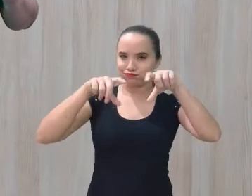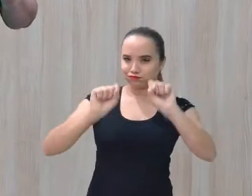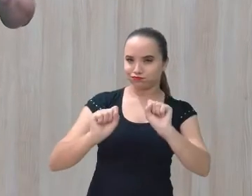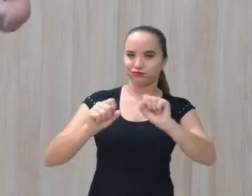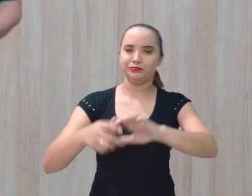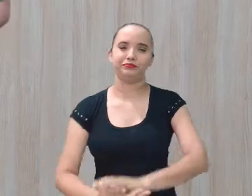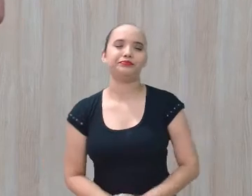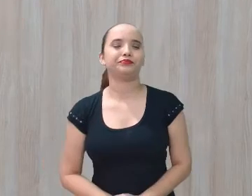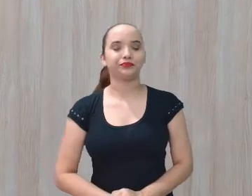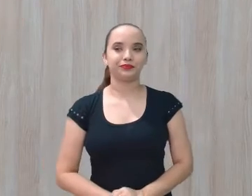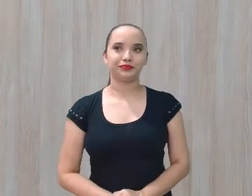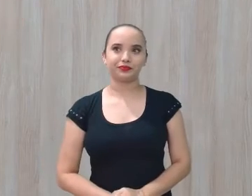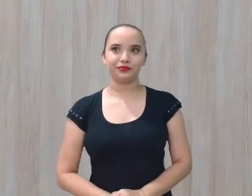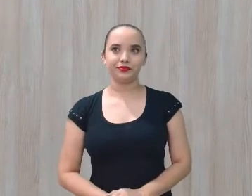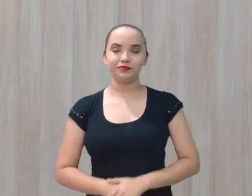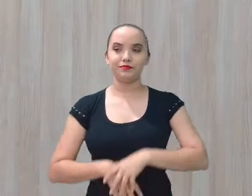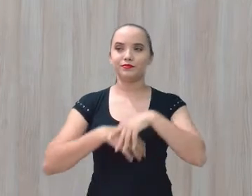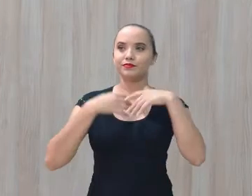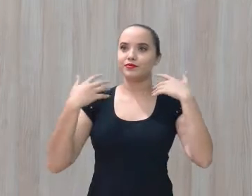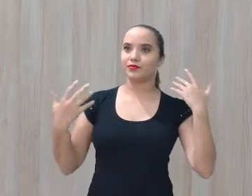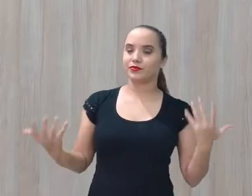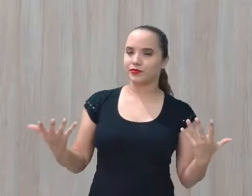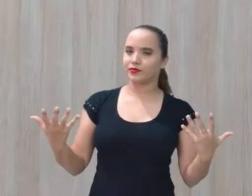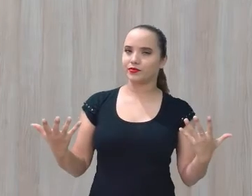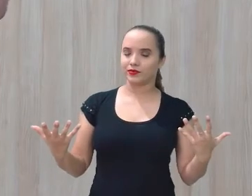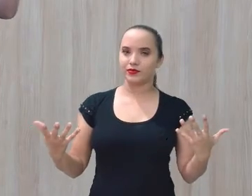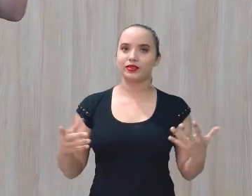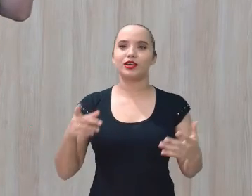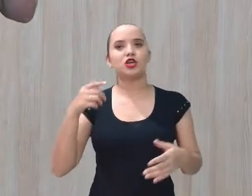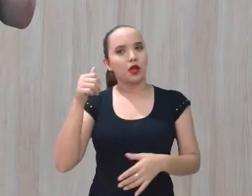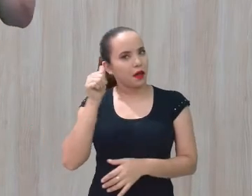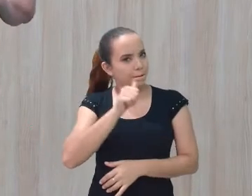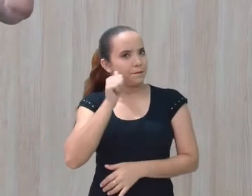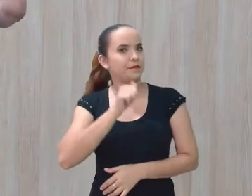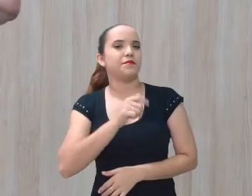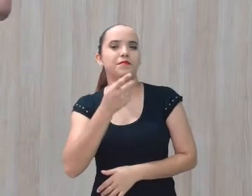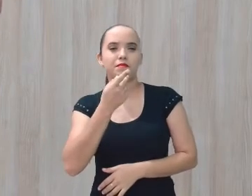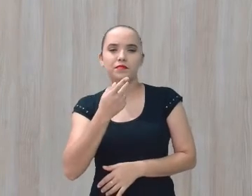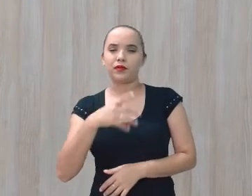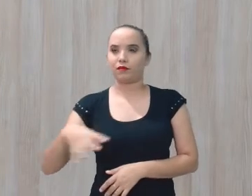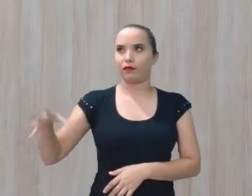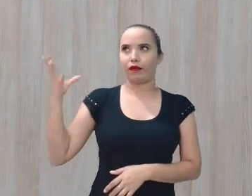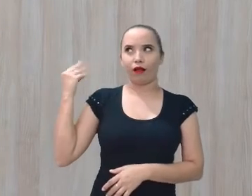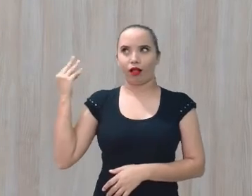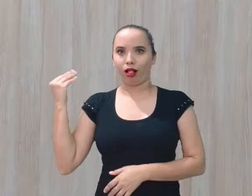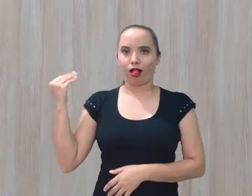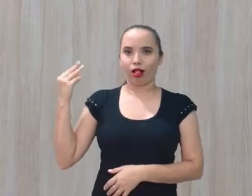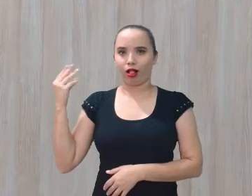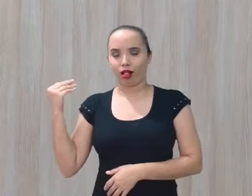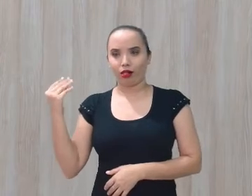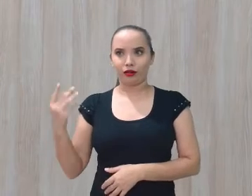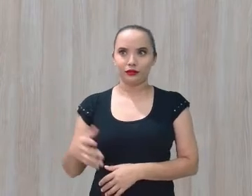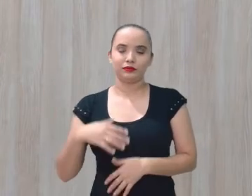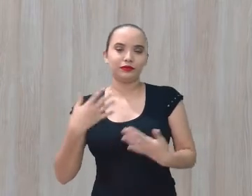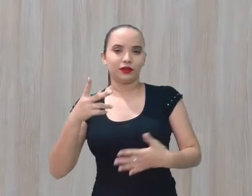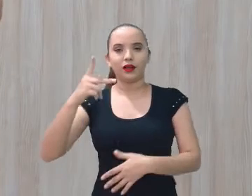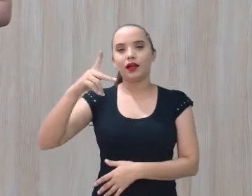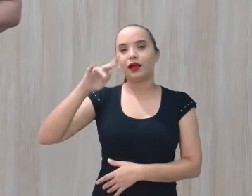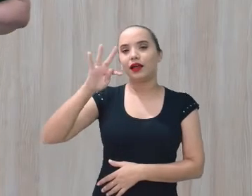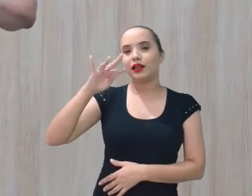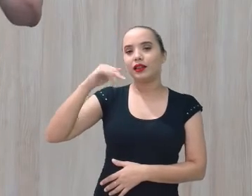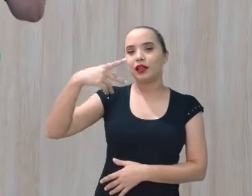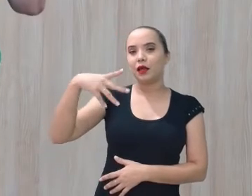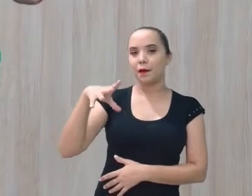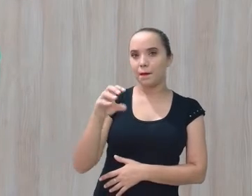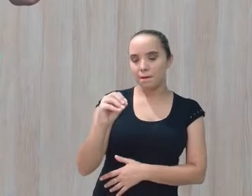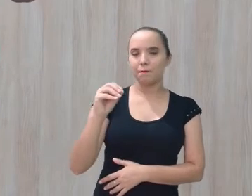nós. E aí, deu uma desculpa, estava cheia de caô. E aí, tipo e mina